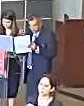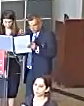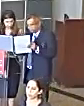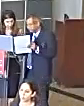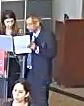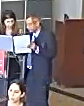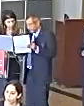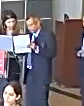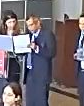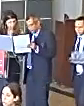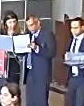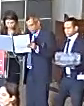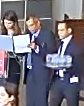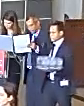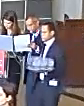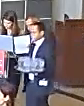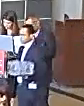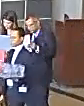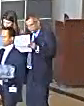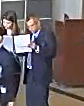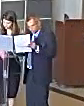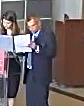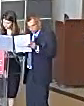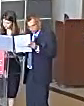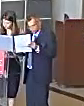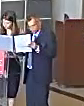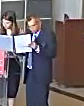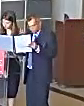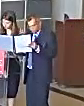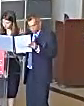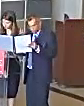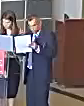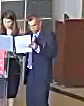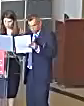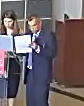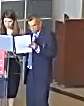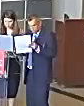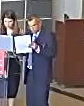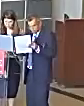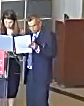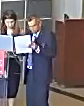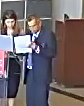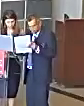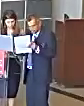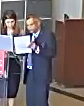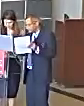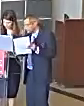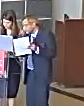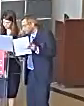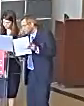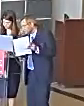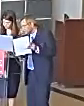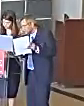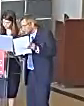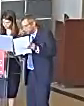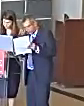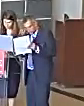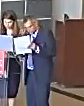estão conosco aqui Deputado Betão à minha direita autor do requerimento Deputado Zé